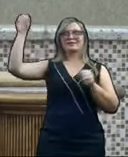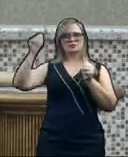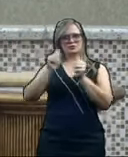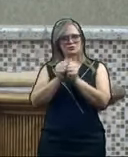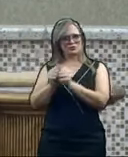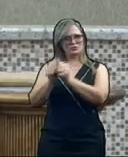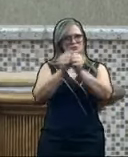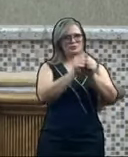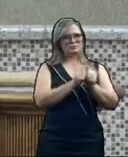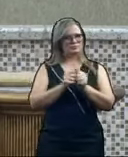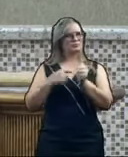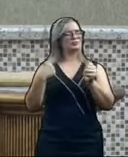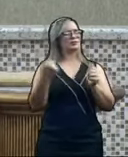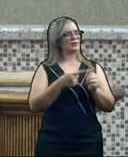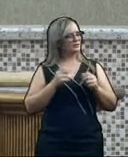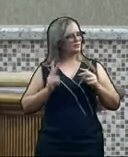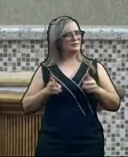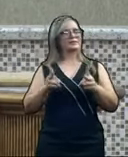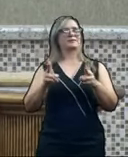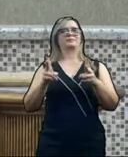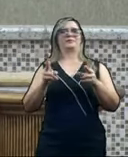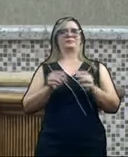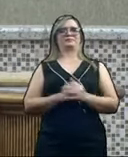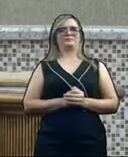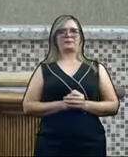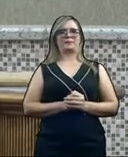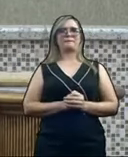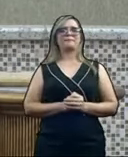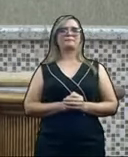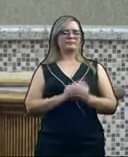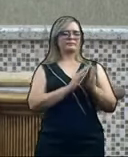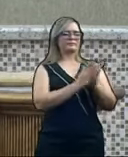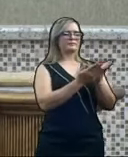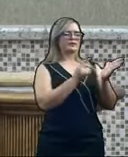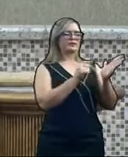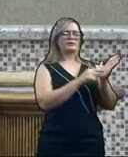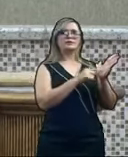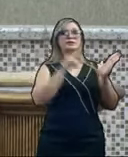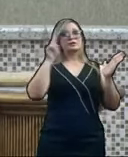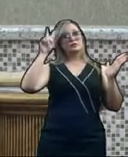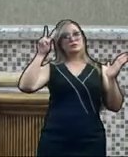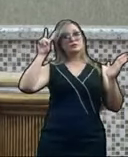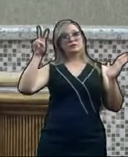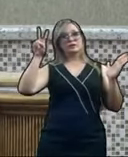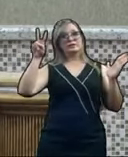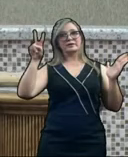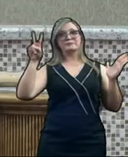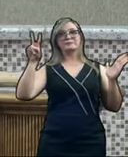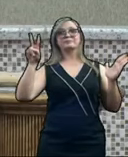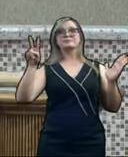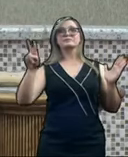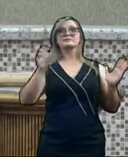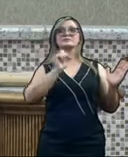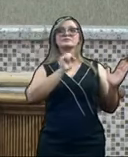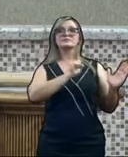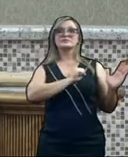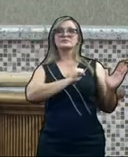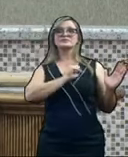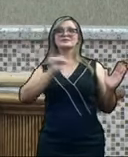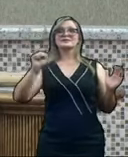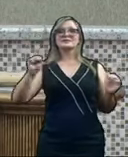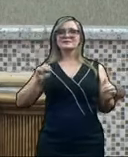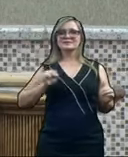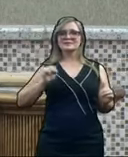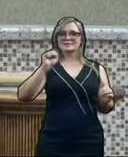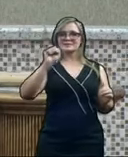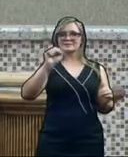o Samuel Samuel Ele correu lá no profeta ele honrando O Profeta pois não foi até ser